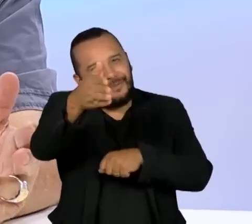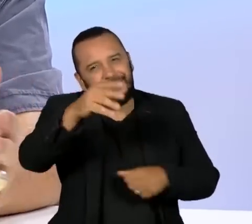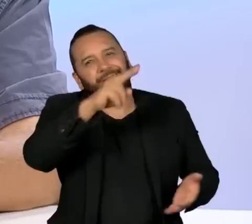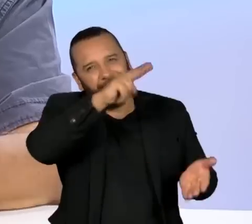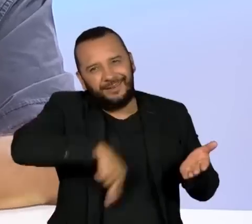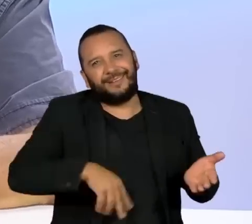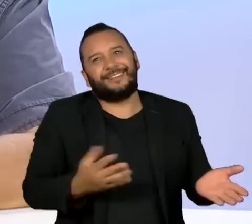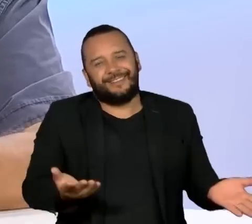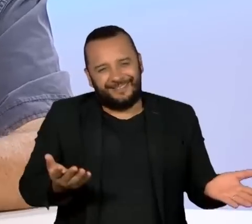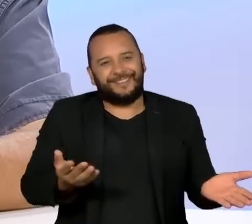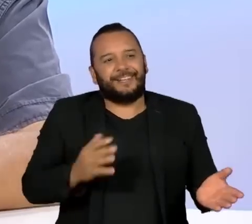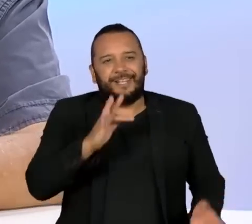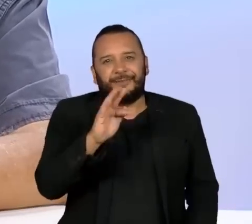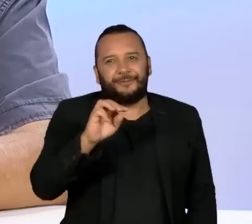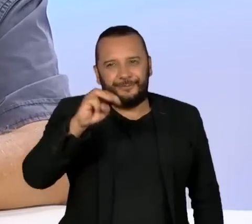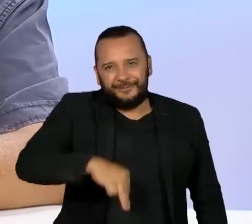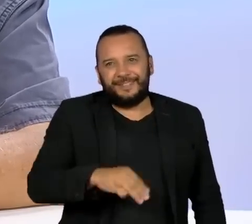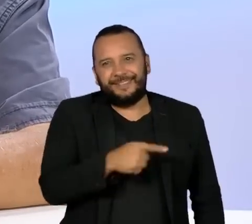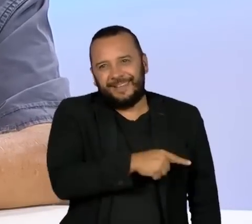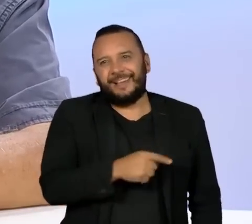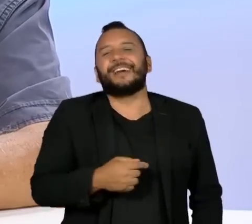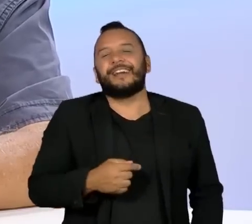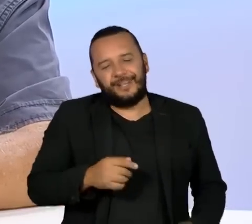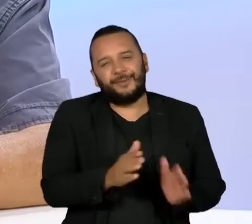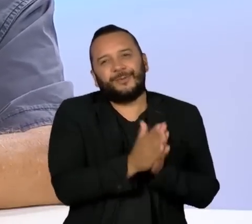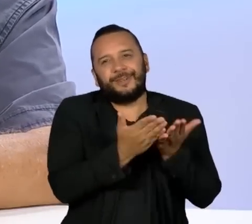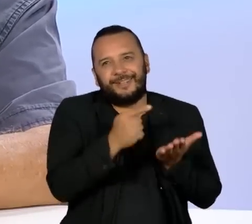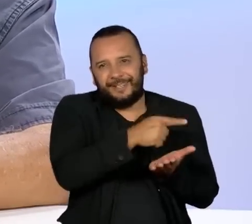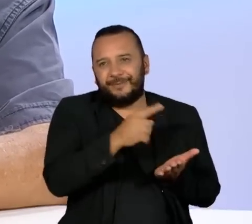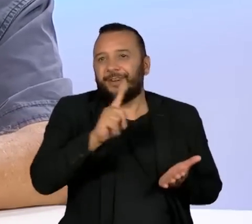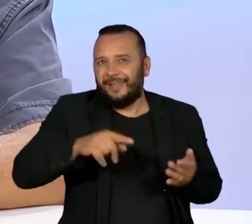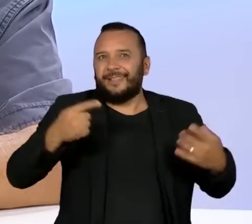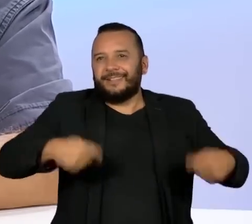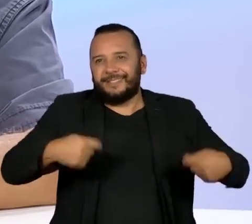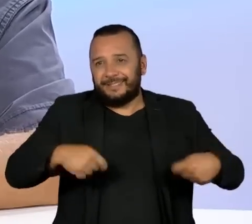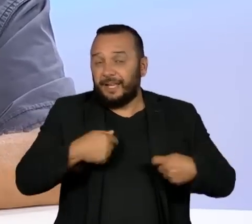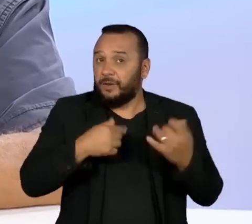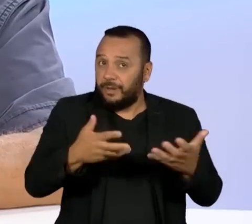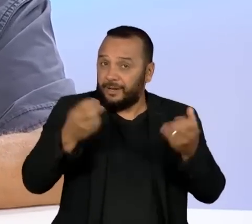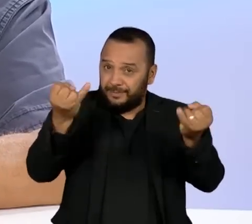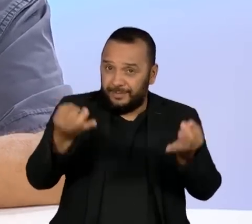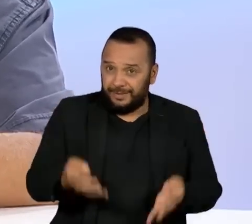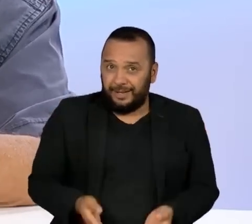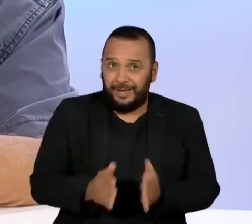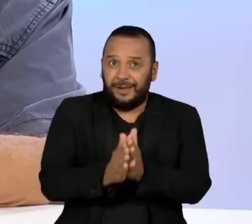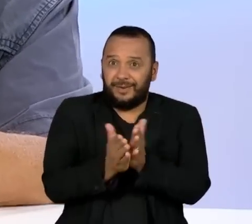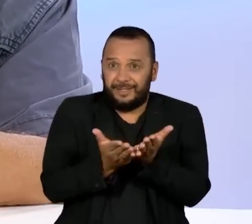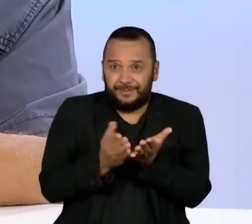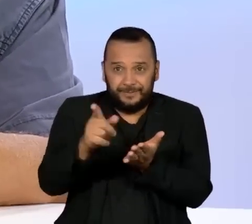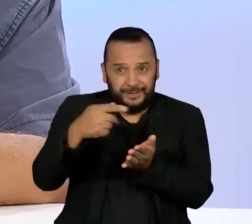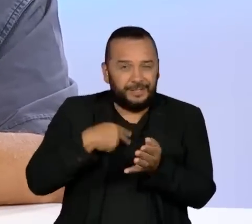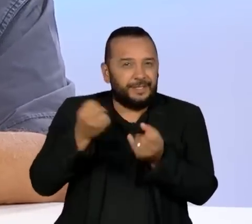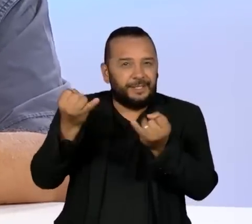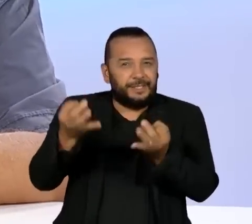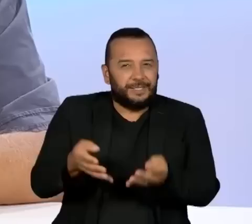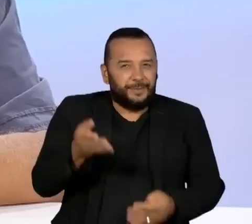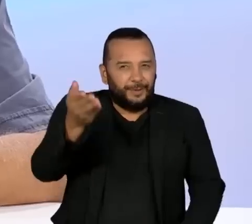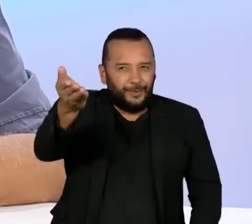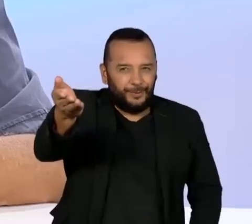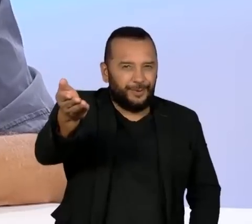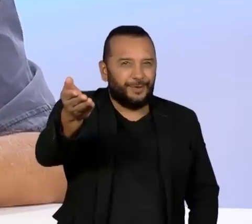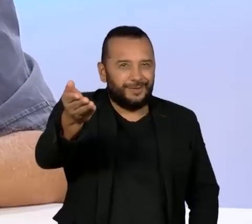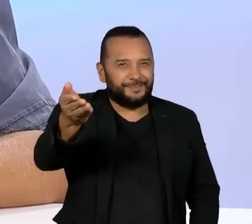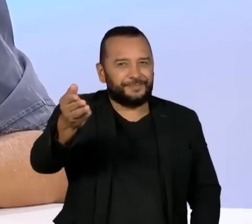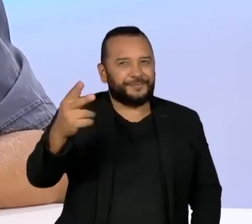gente tem que falar. É um livro necessário e é sobre ele que eu quero falar. Assim, você explicou aí,